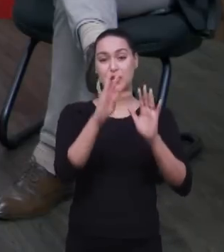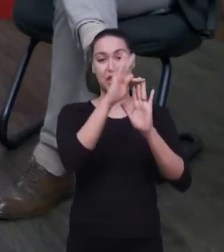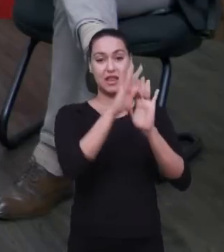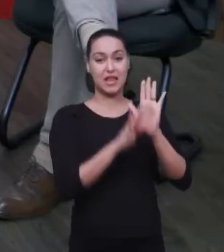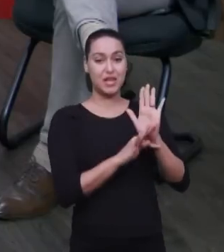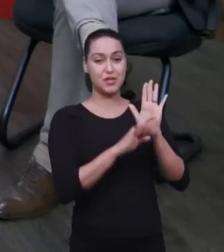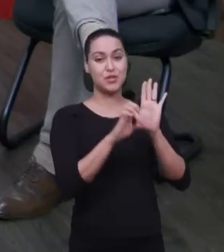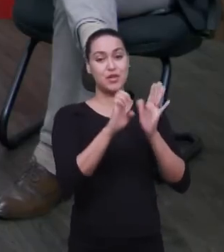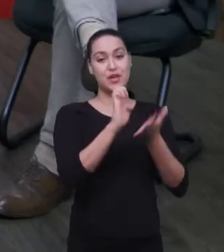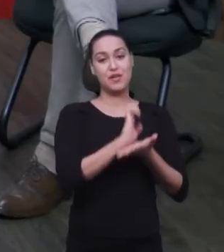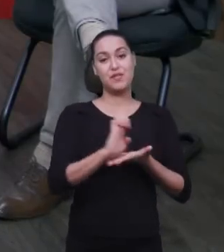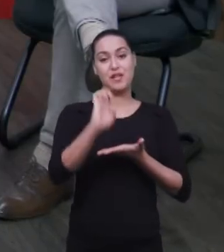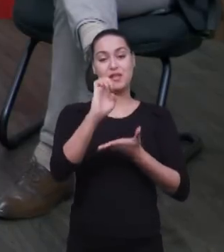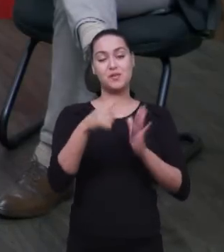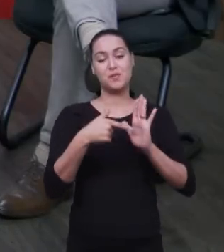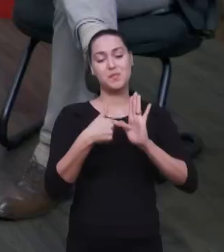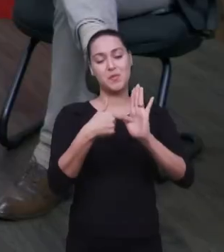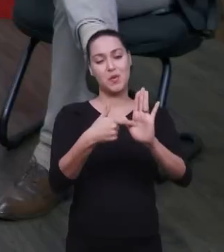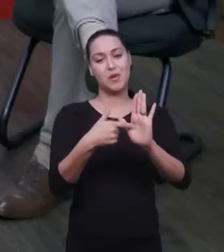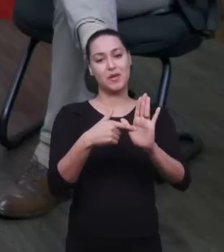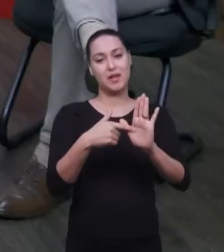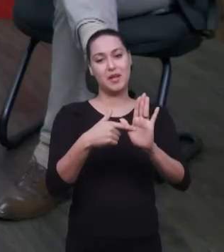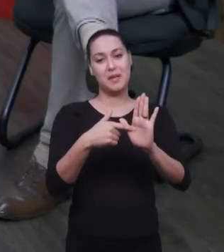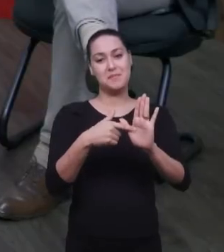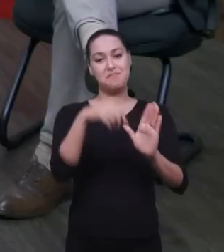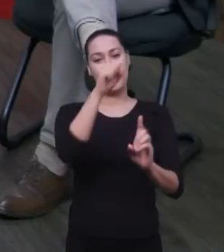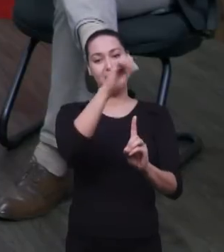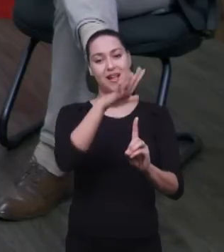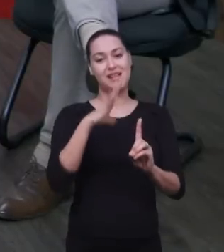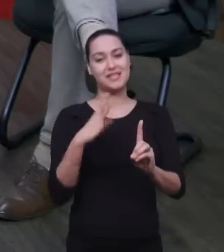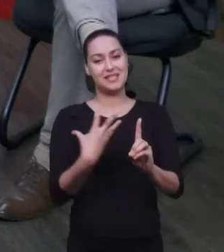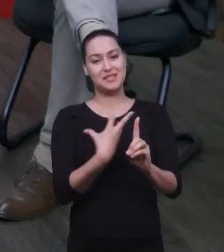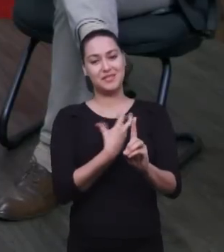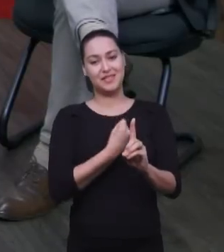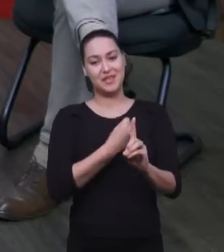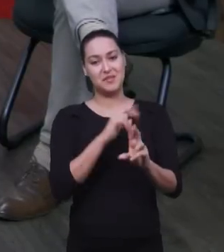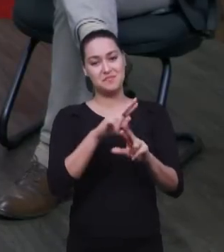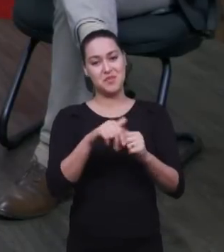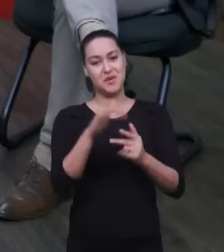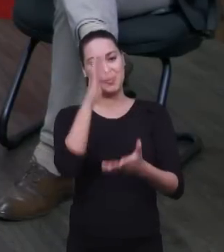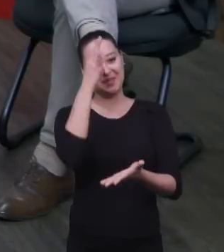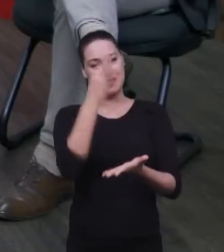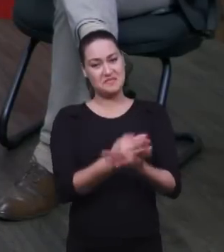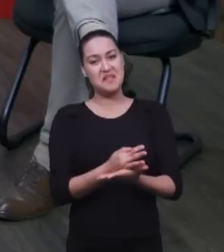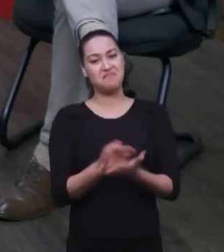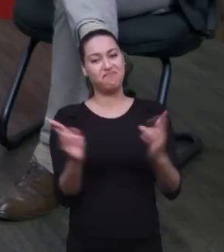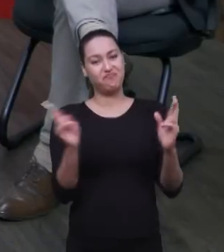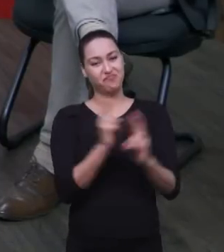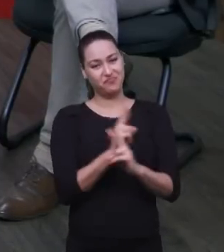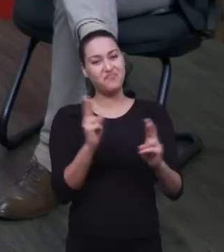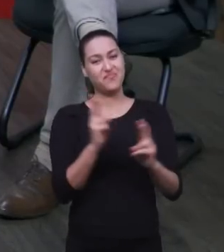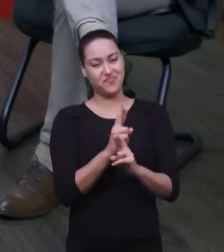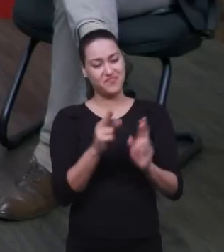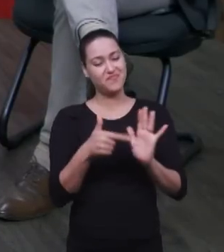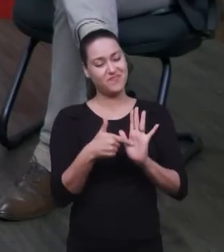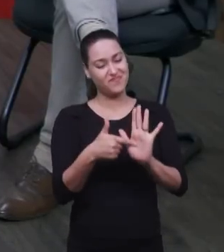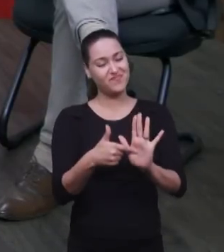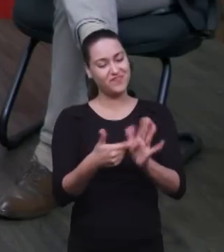de Efésios, pela graça sois salvos por meio da fé. A fé está vinculada à salvação, à experiência real de